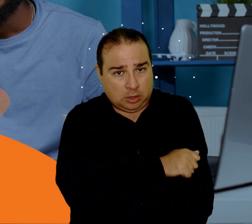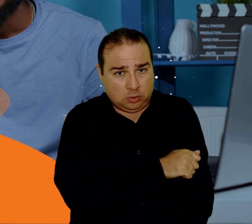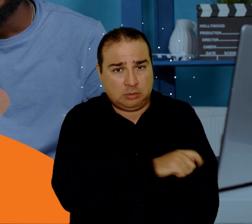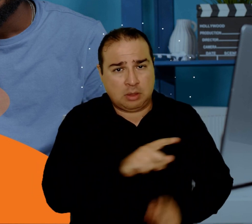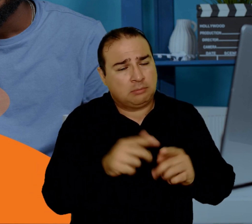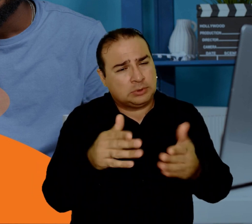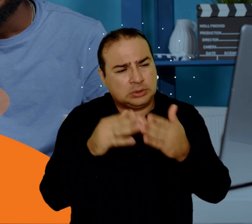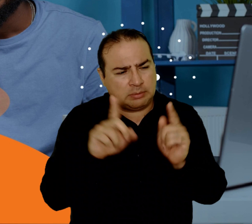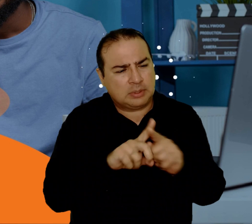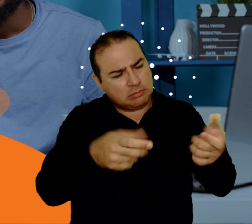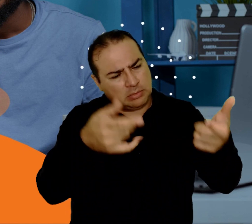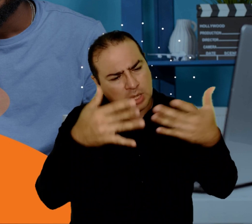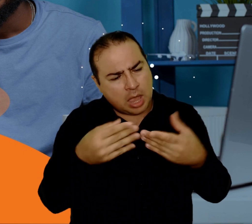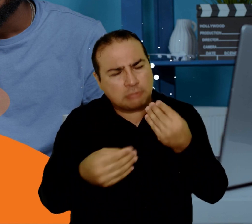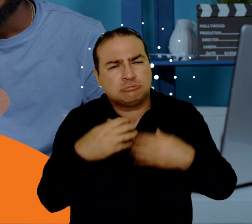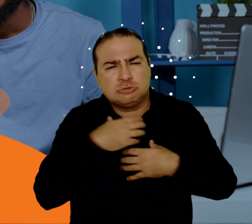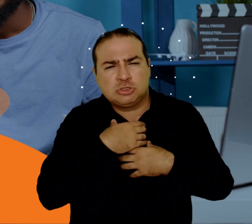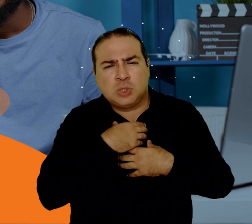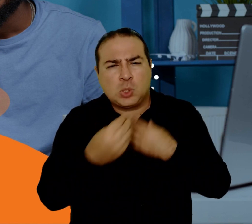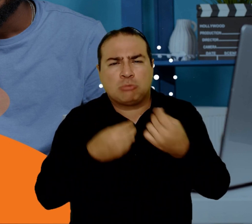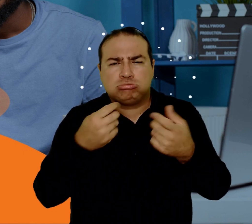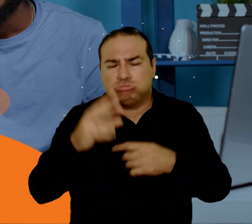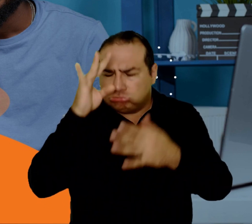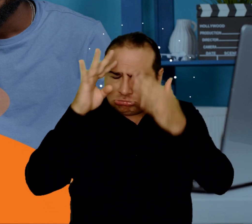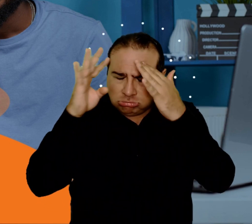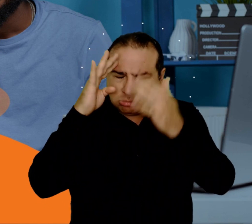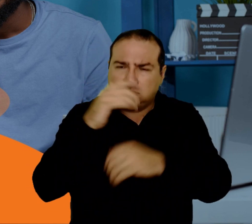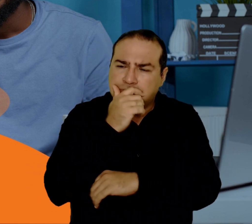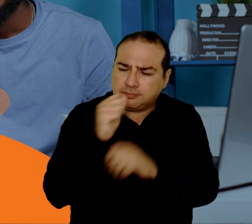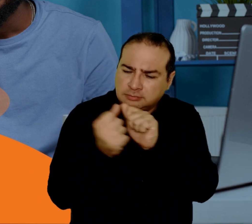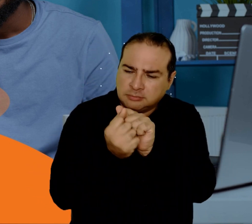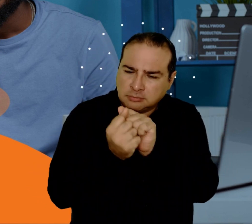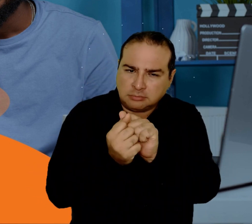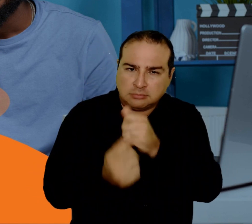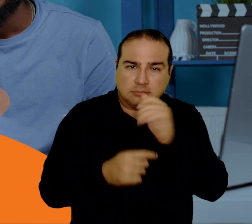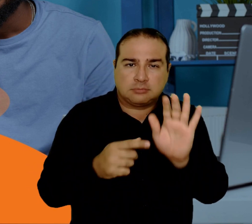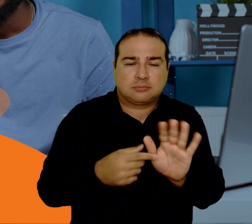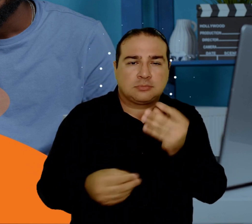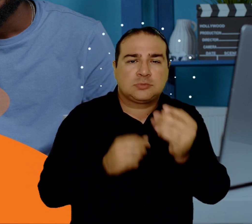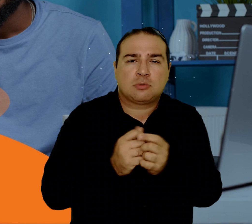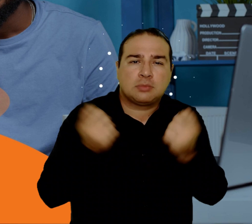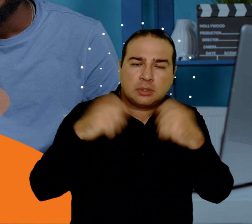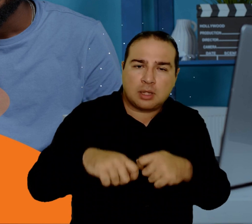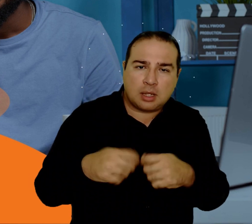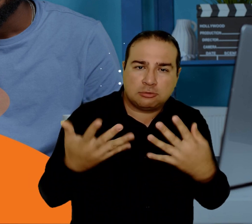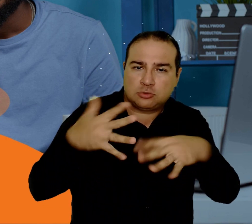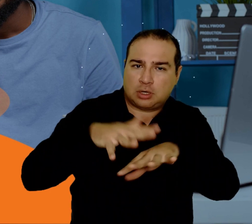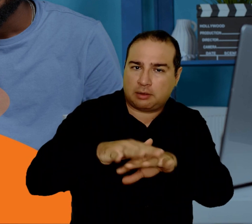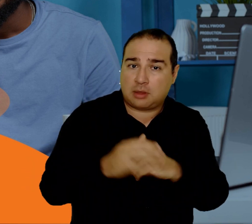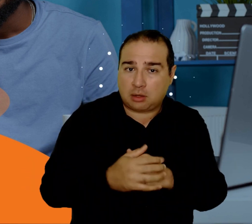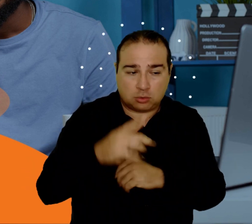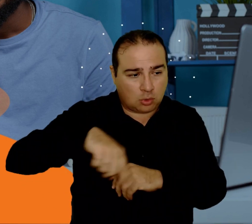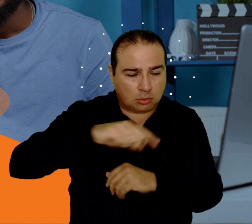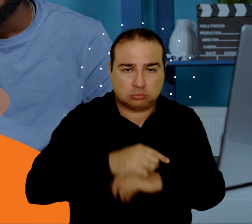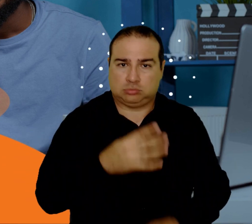nossos alunos, pediram para ela e seus colegas de classe pensarem juntos numa atividade inclusiva. E,